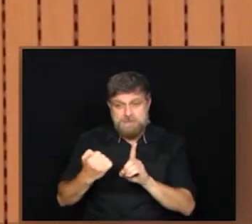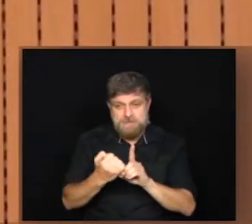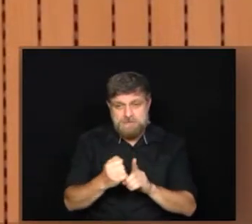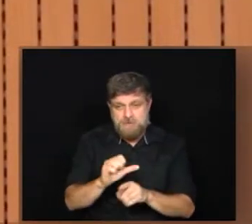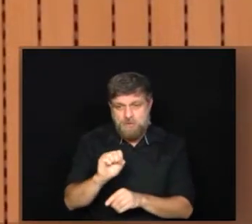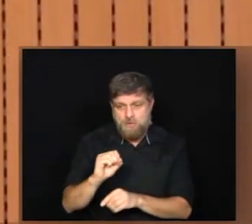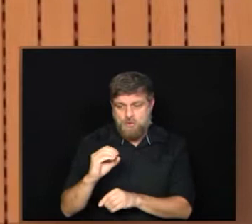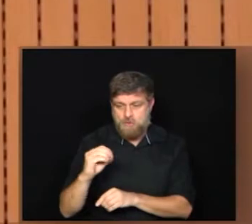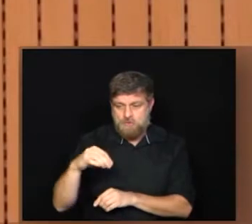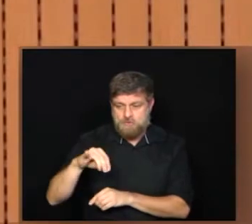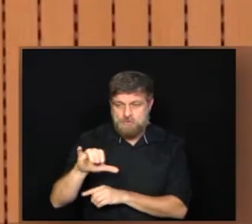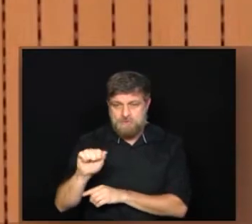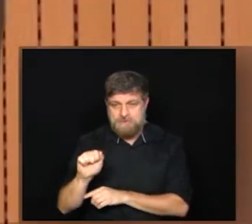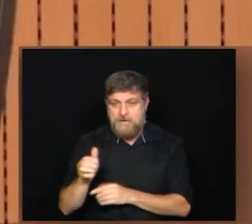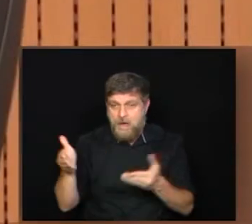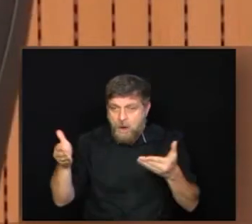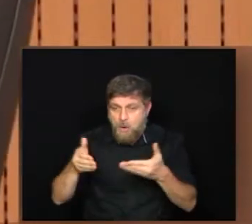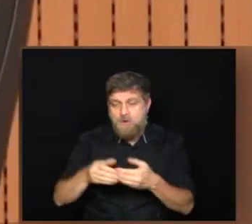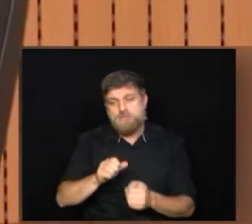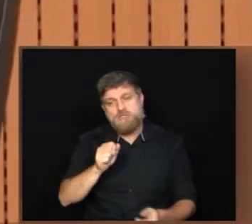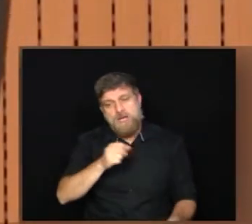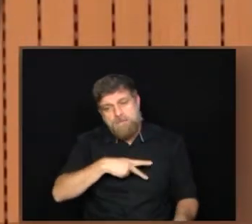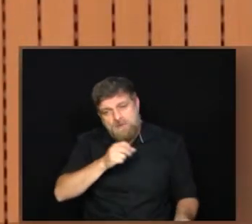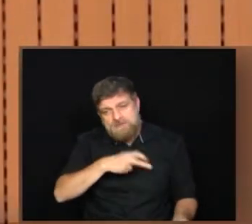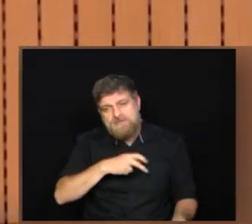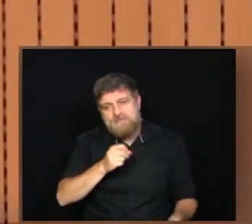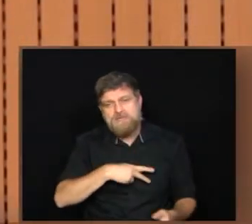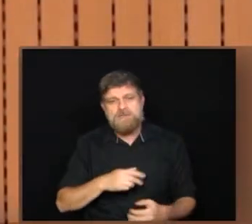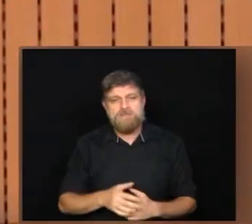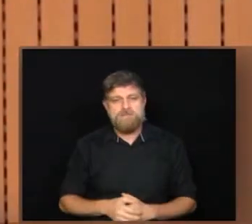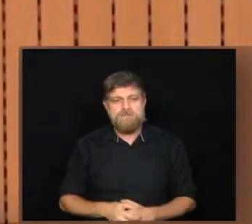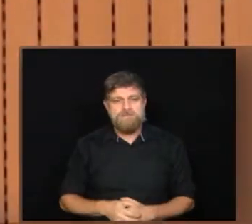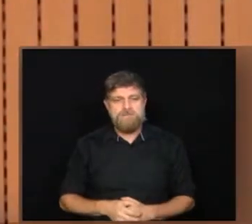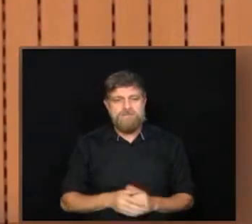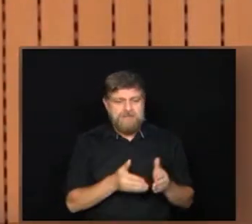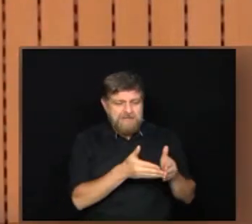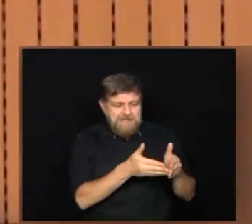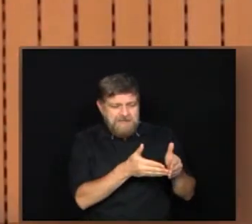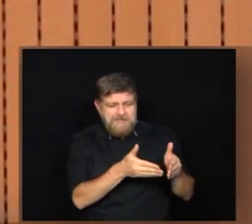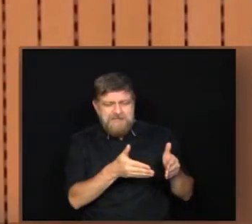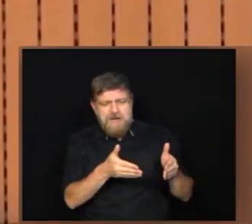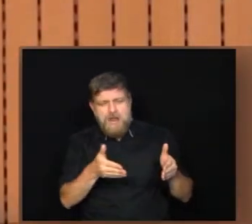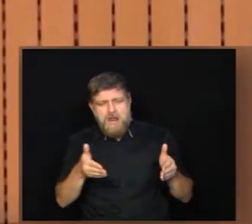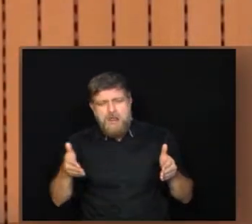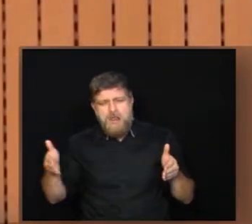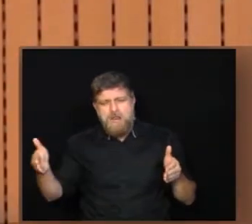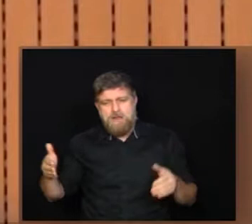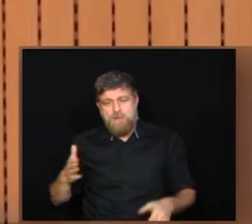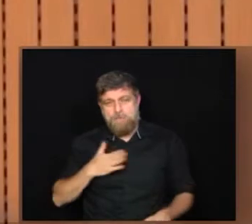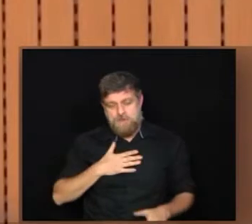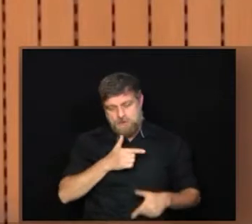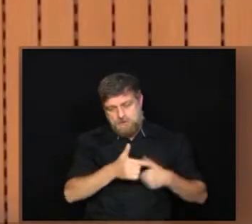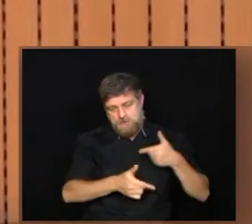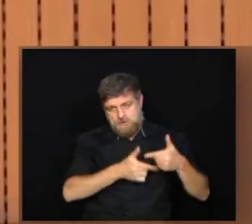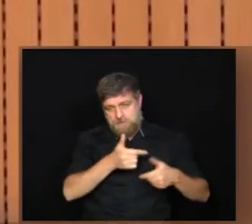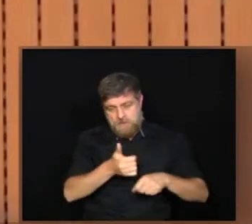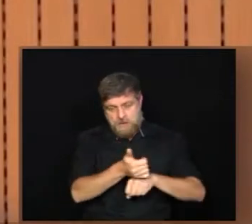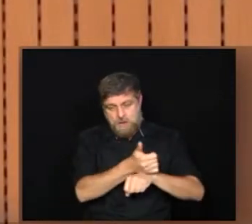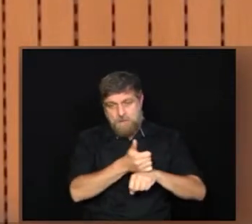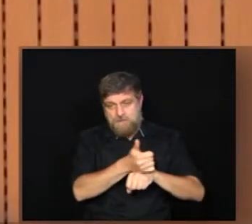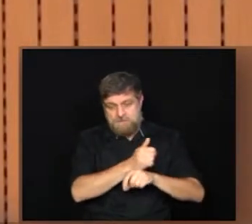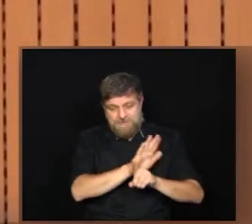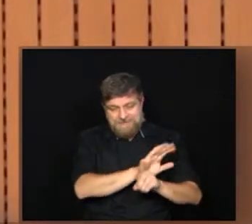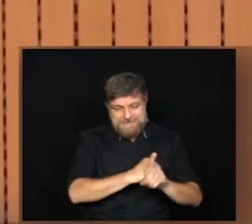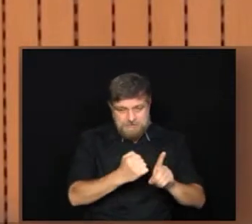Sônia Pop, hoje aposentada. Nessa trajetória toda, no meu trabalho como assistente